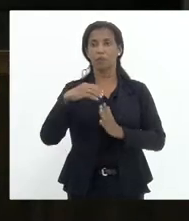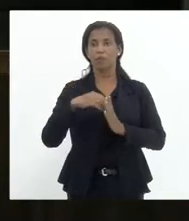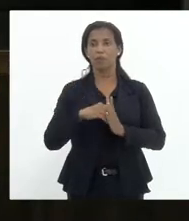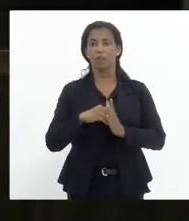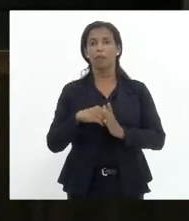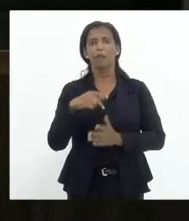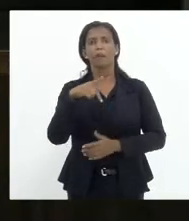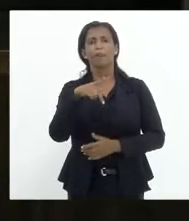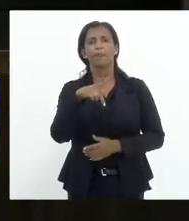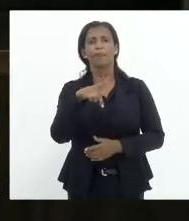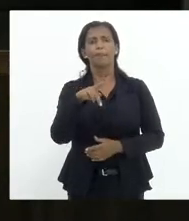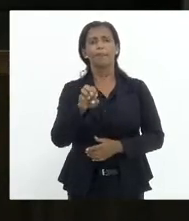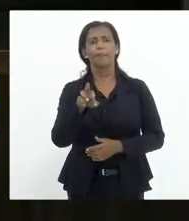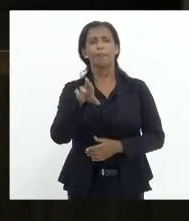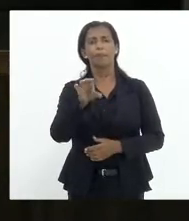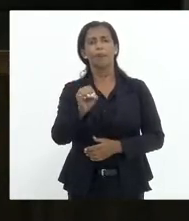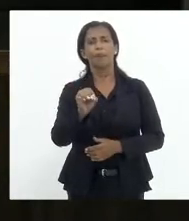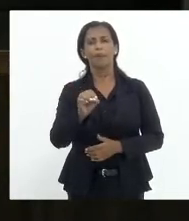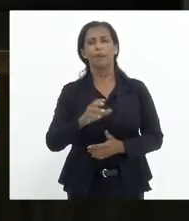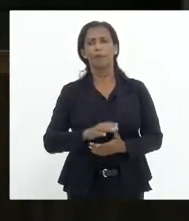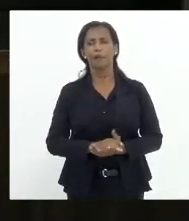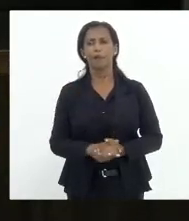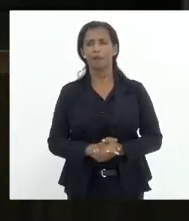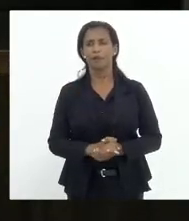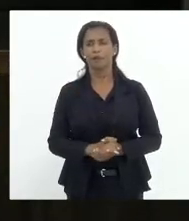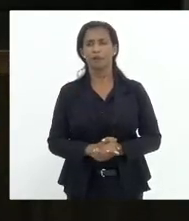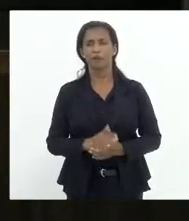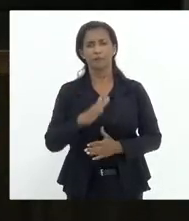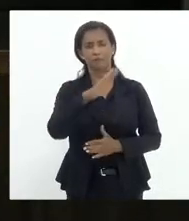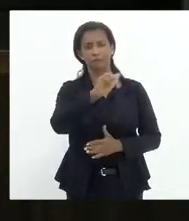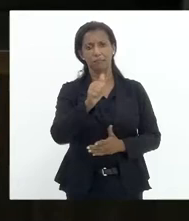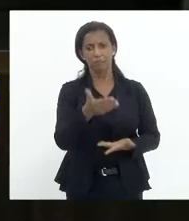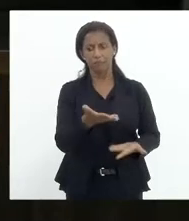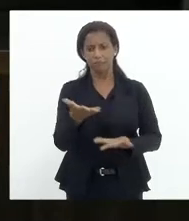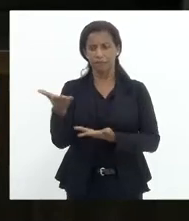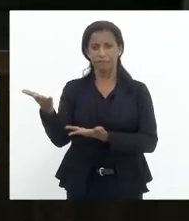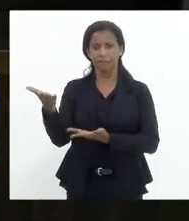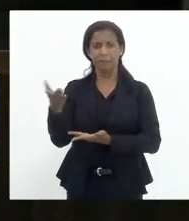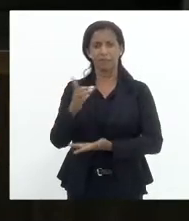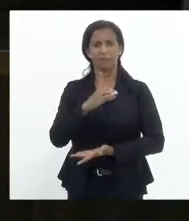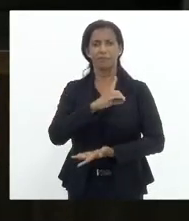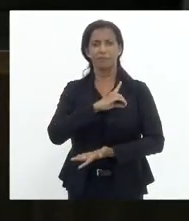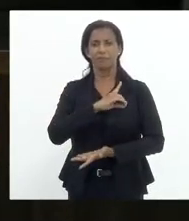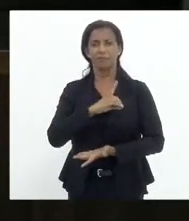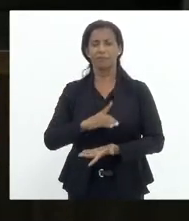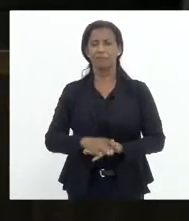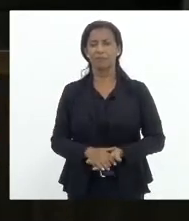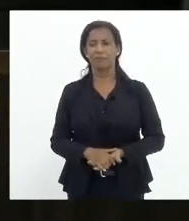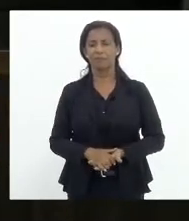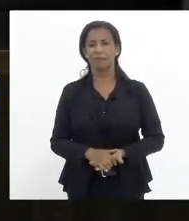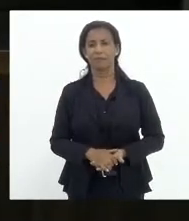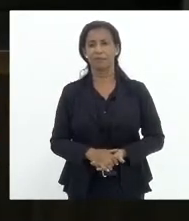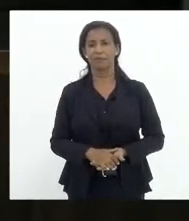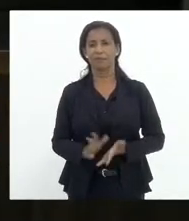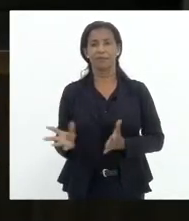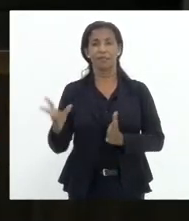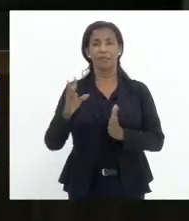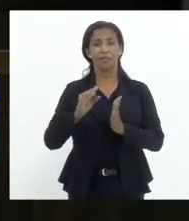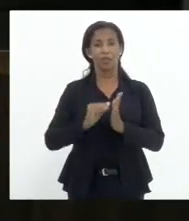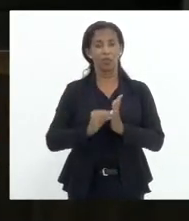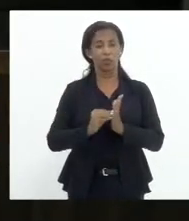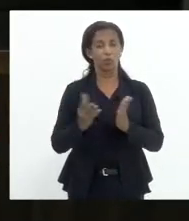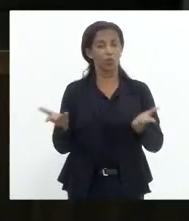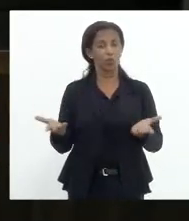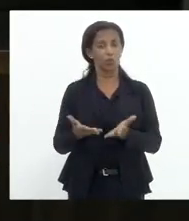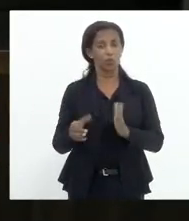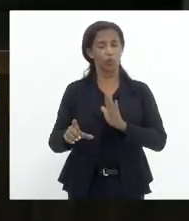Ricardo outro deputado Pedro Henry cada tá chamando vossa excelência aqui o deputado delegado cruza na ordem do dia de acordo